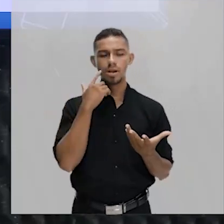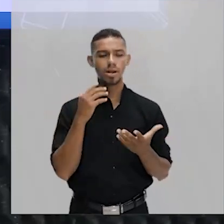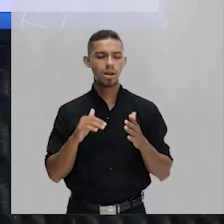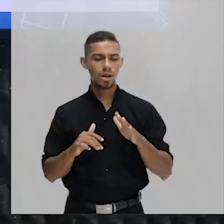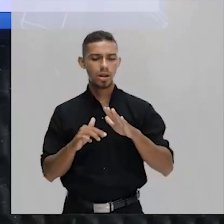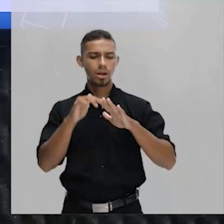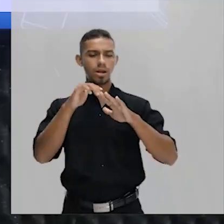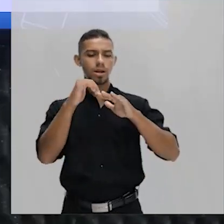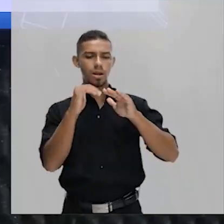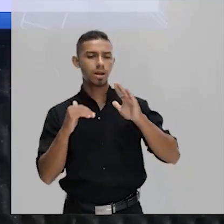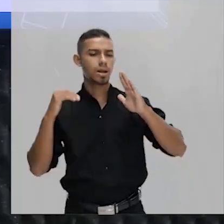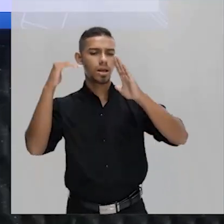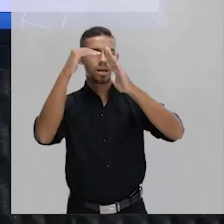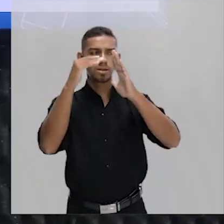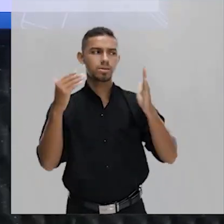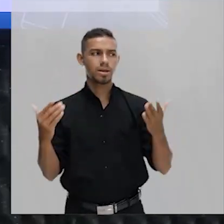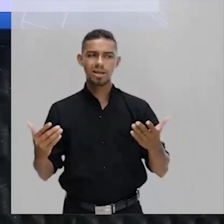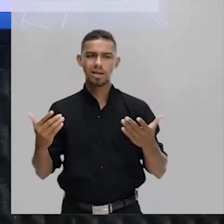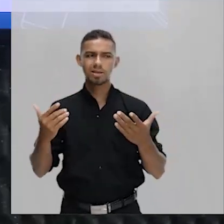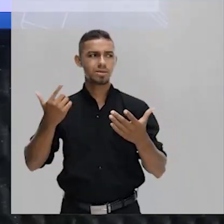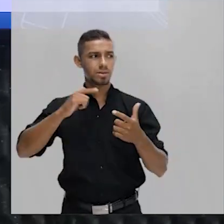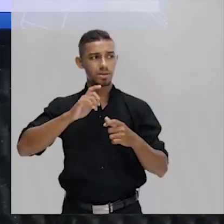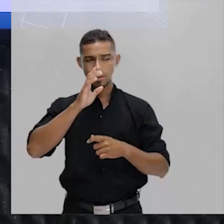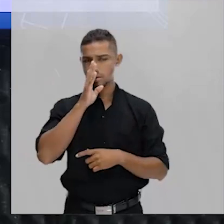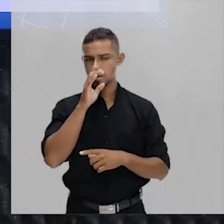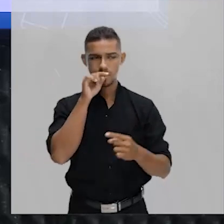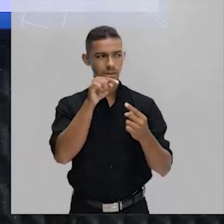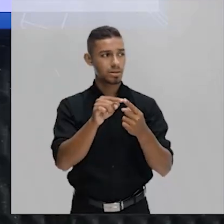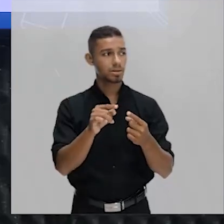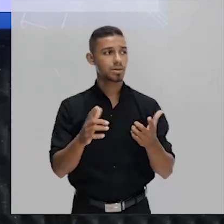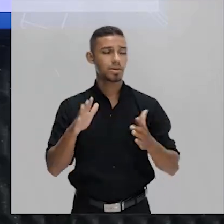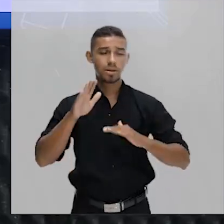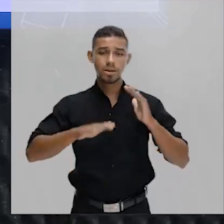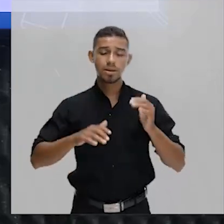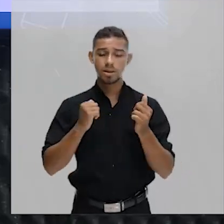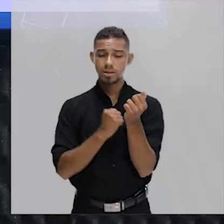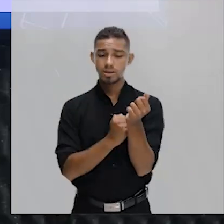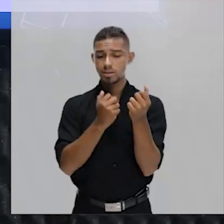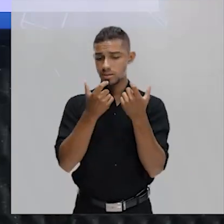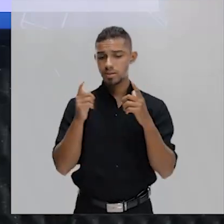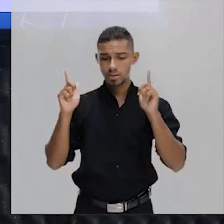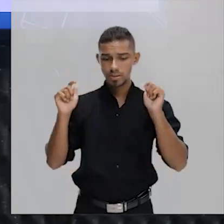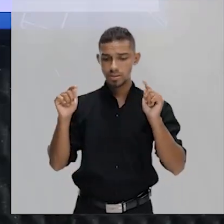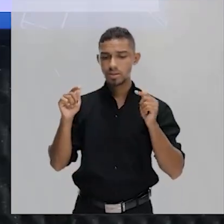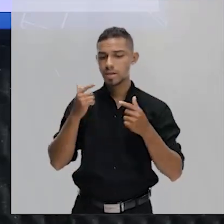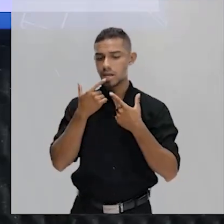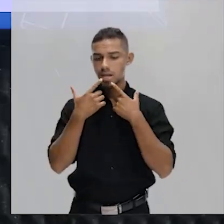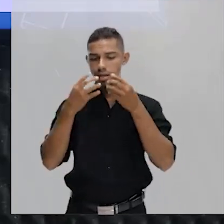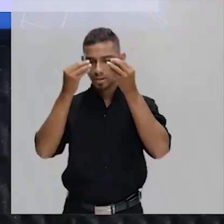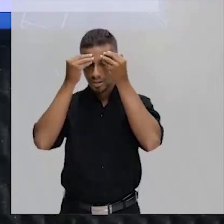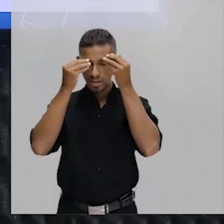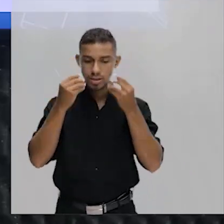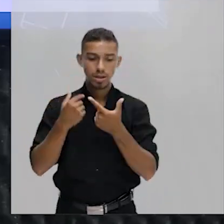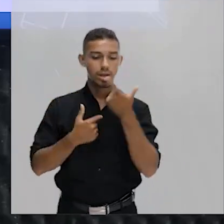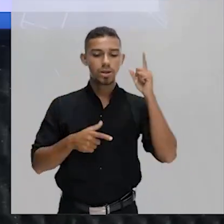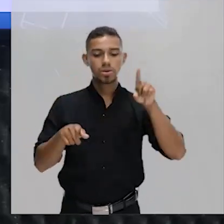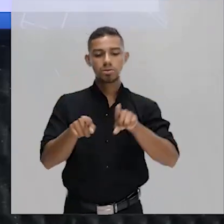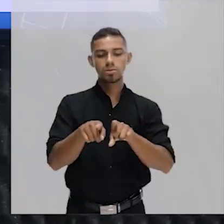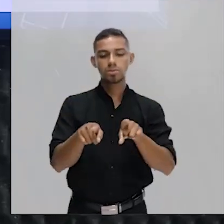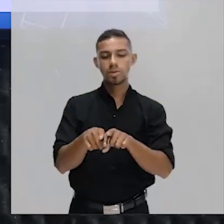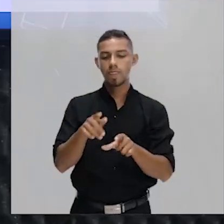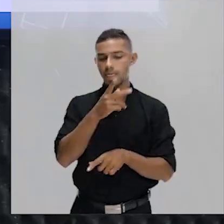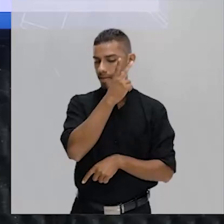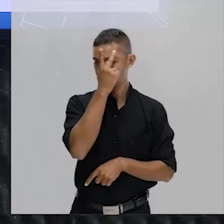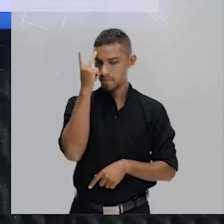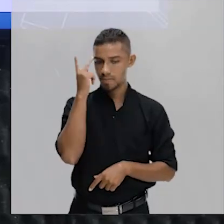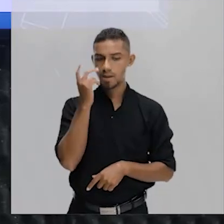cima. Então, isso são o quê? São pleonasmos viciosos, que nós chamamos de vícios de linguagem. E nós temos outros também, por exemplo, as